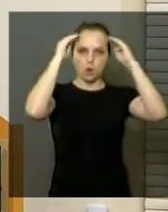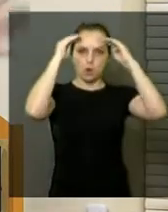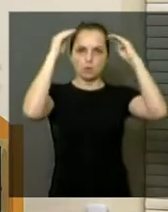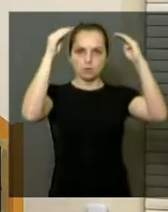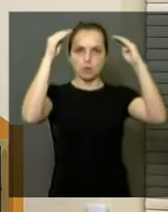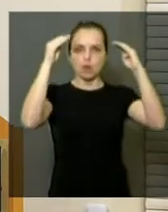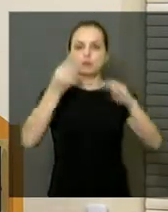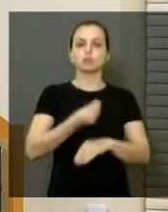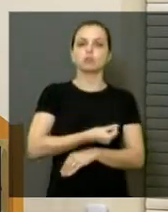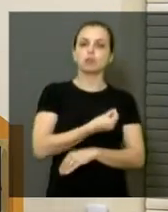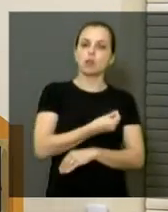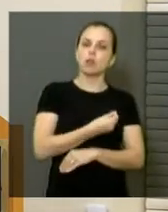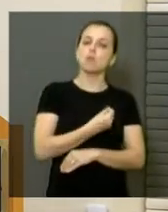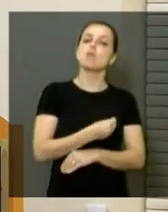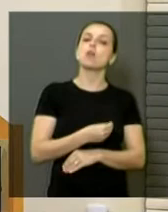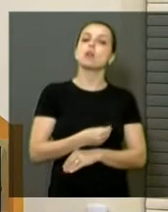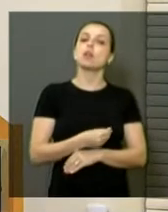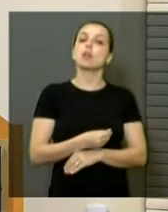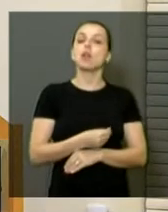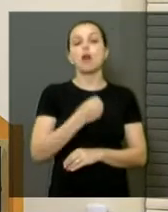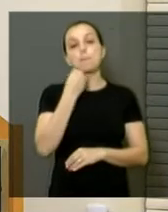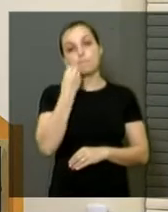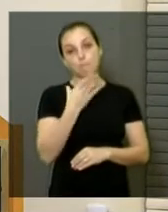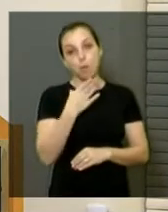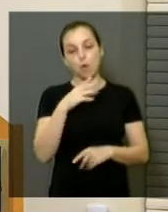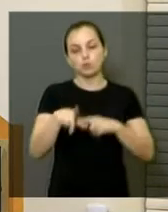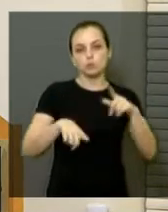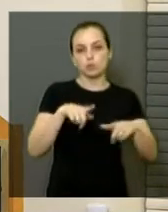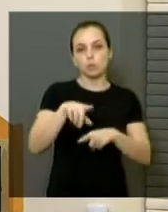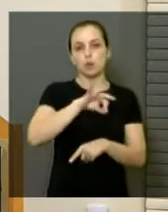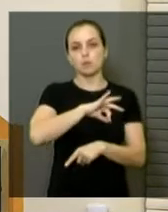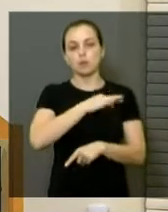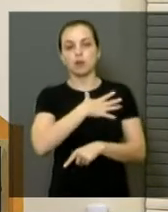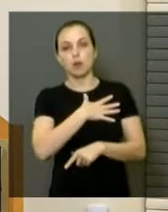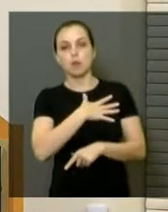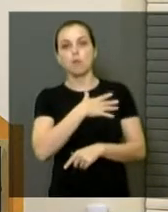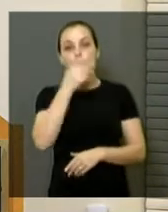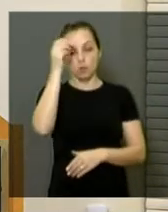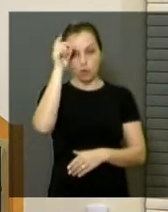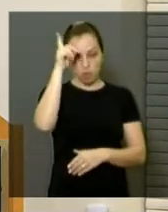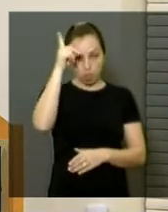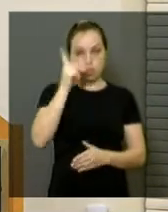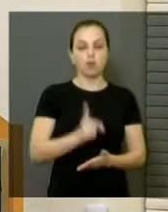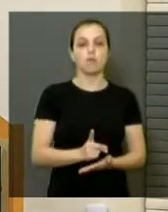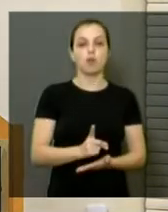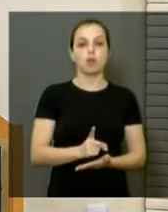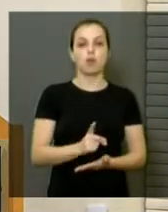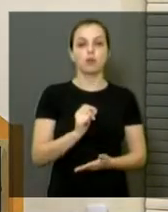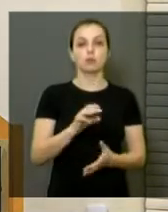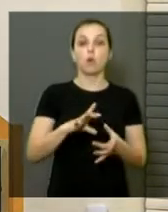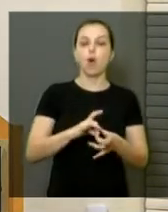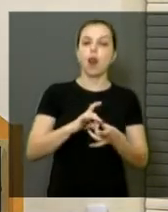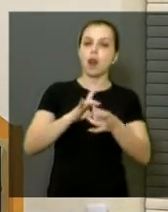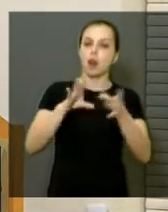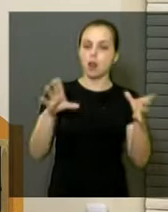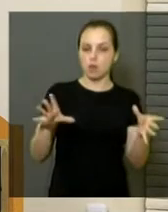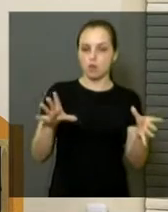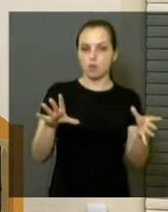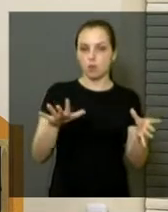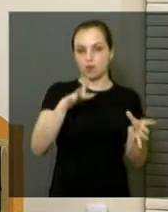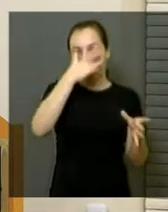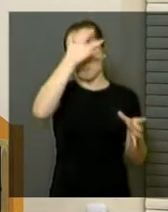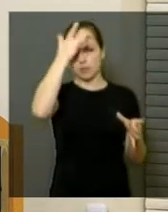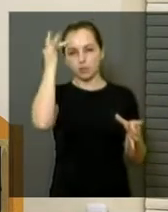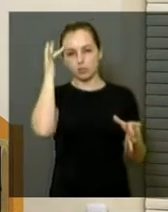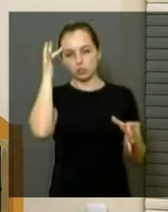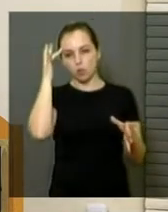na vida geral é considerada uma virtude, no serviço militar seja um dever, ainda assim, o livre-arbítrio é uma